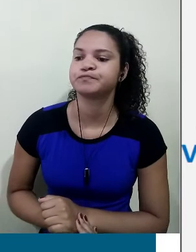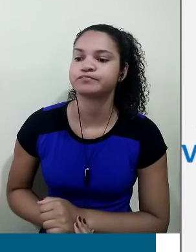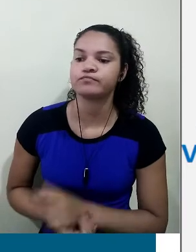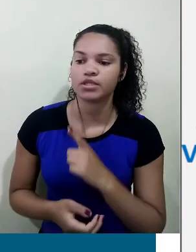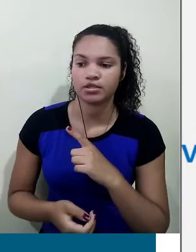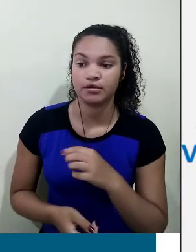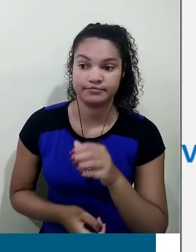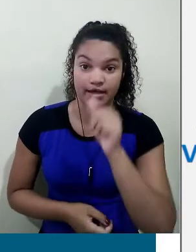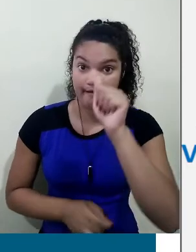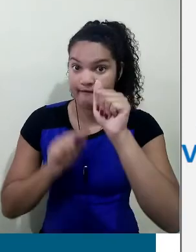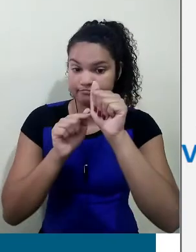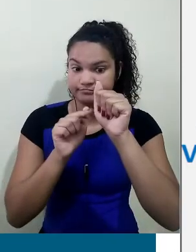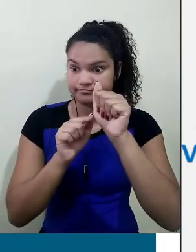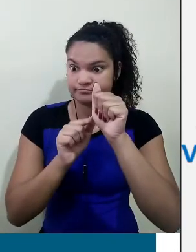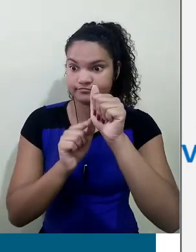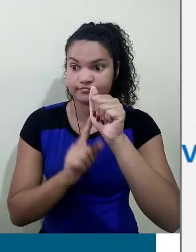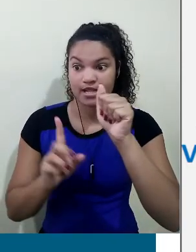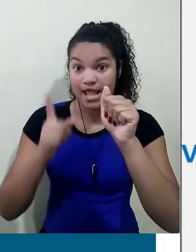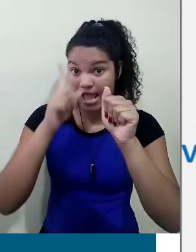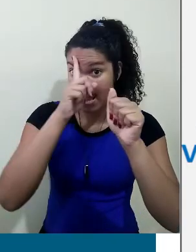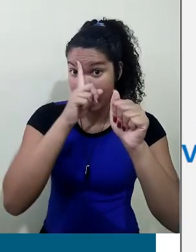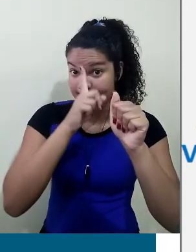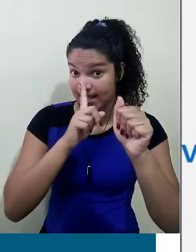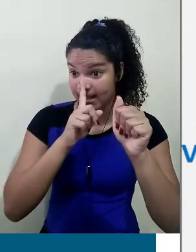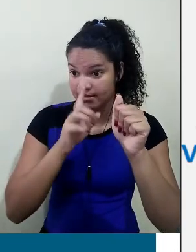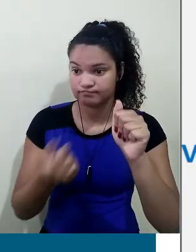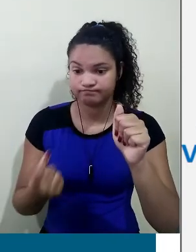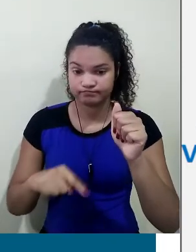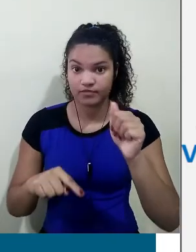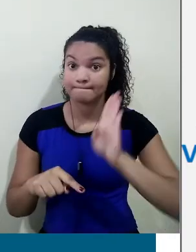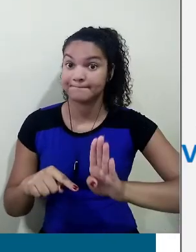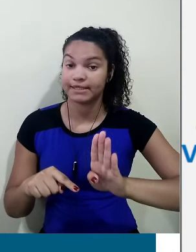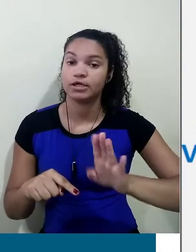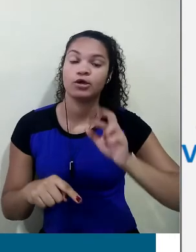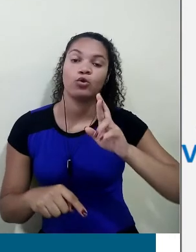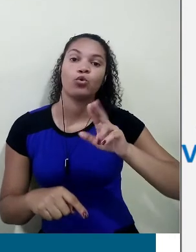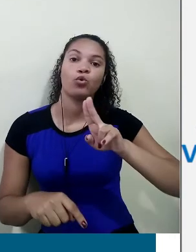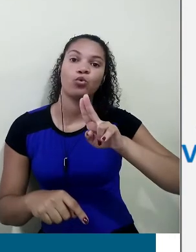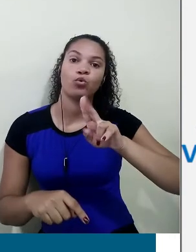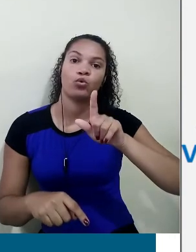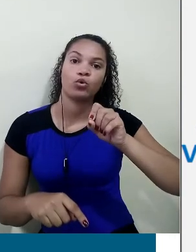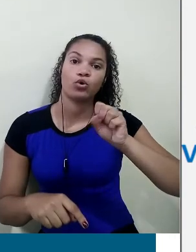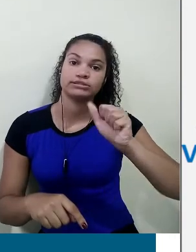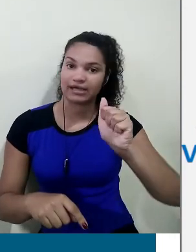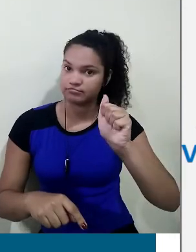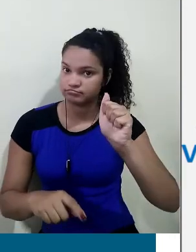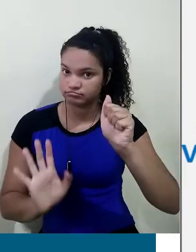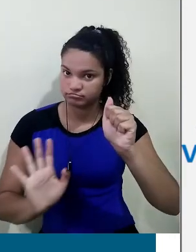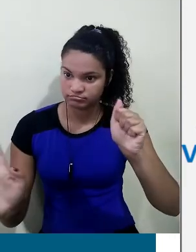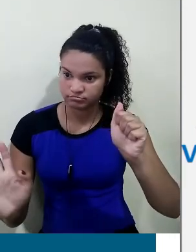temos o evento A, indivíduos com sementes amarelas, evento B, indivíduos com sementes rugosas. Como aqui